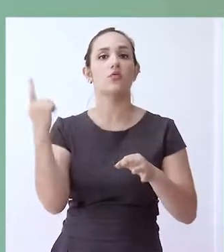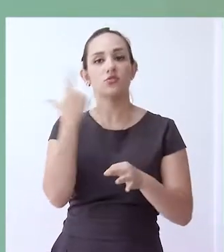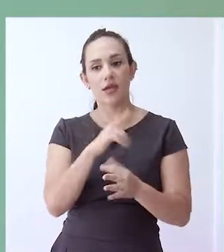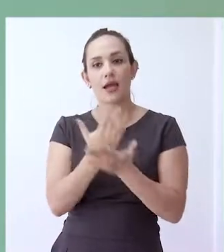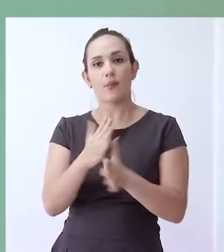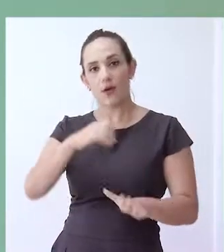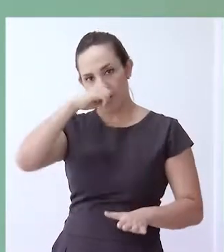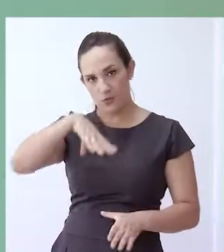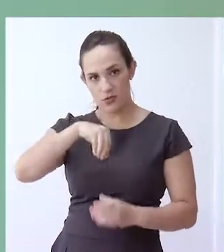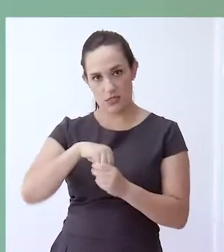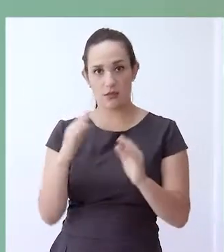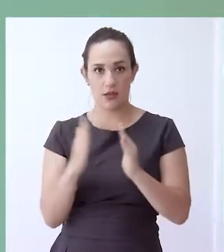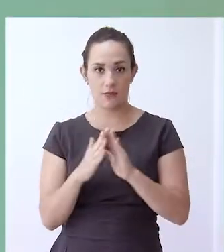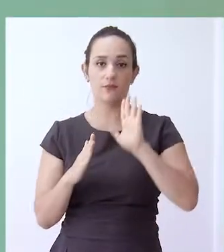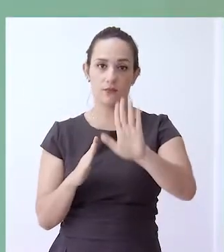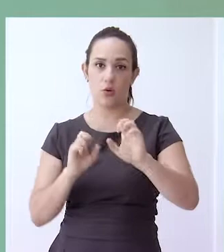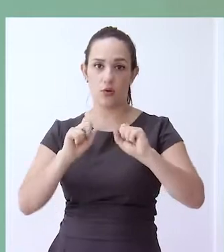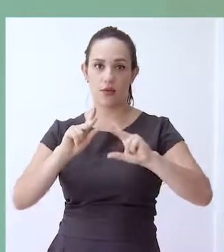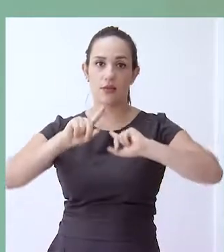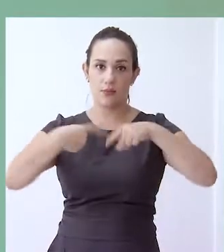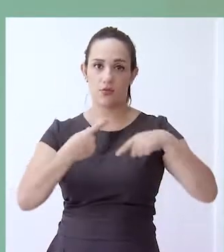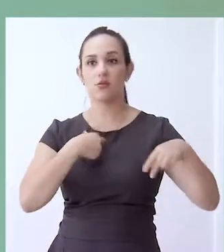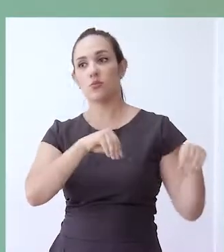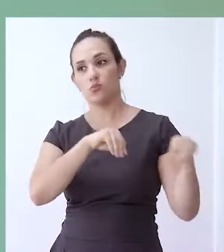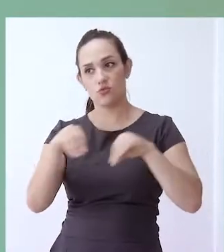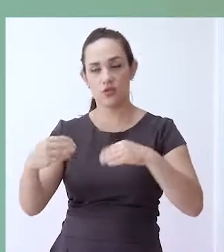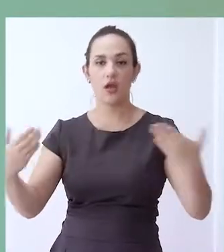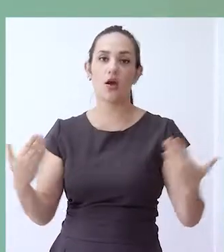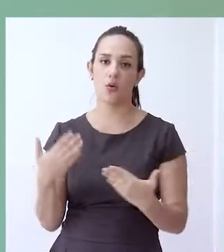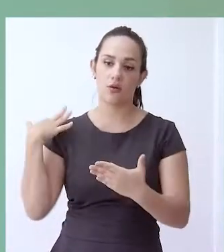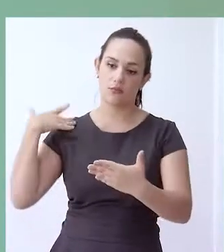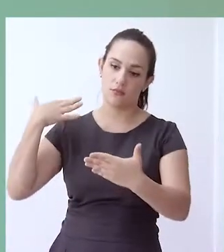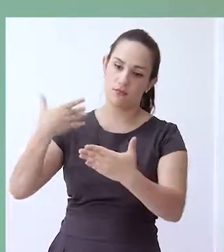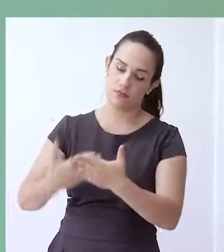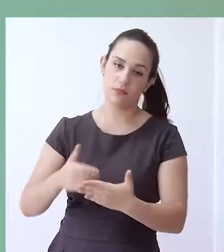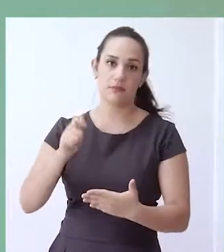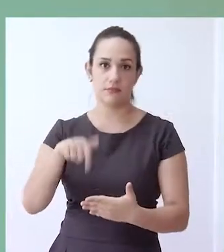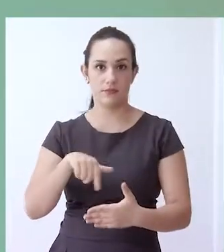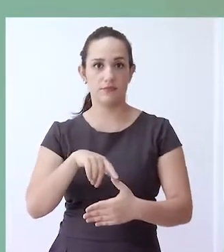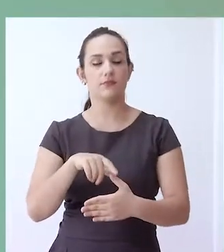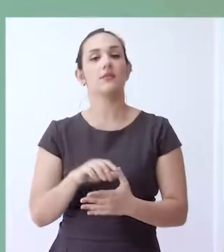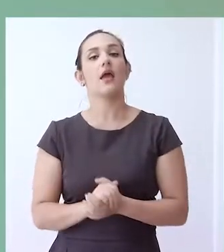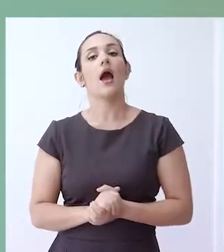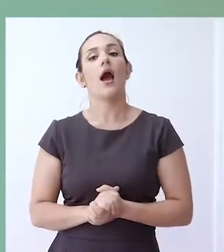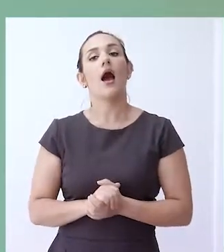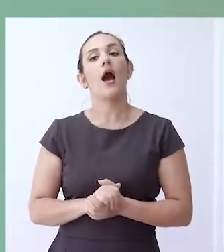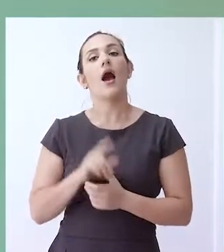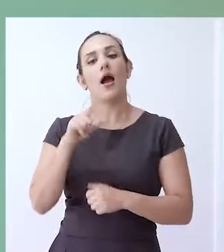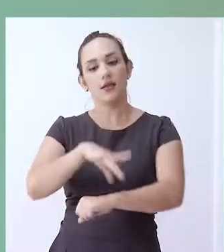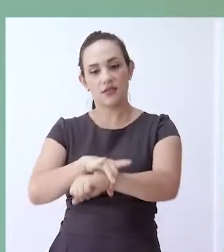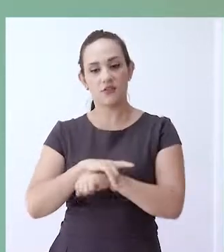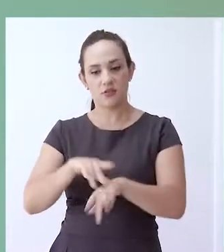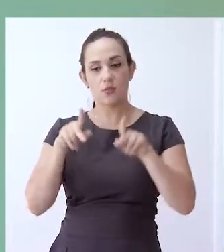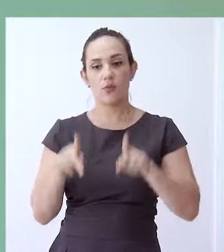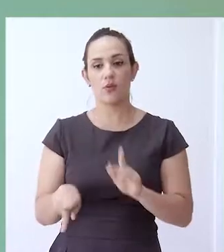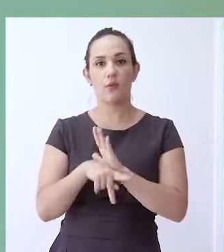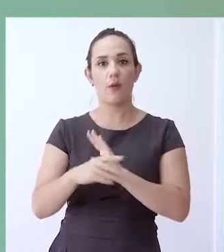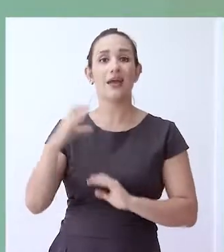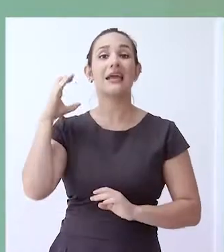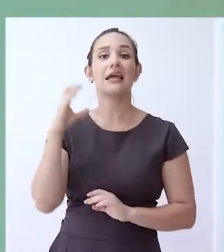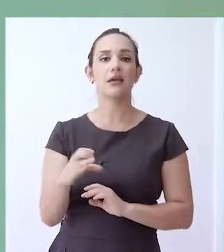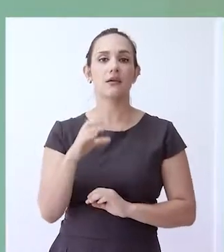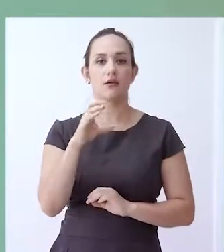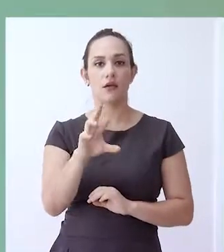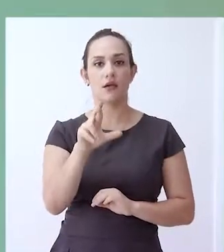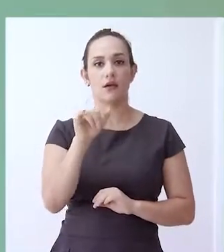instituição. E depois eu acabei me transferindo, onde estou até hoje, para a 12ª Defensoria Pública Criminal,